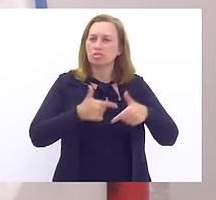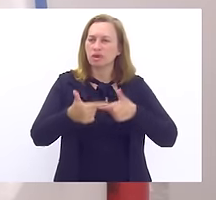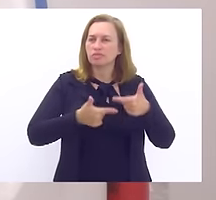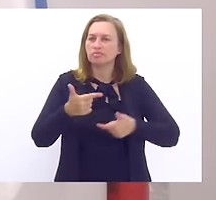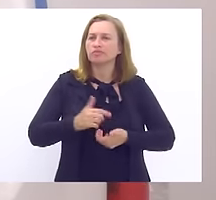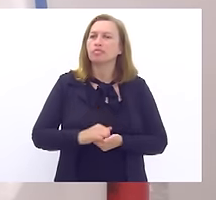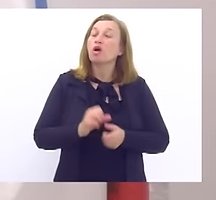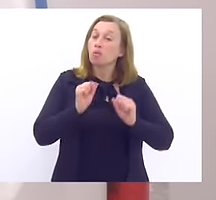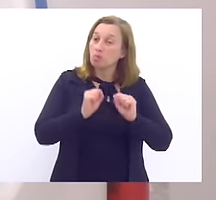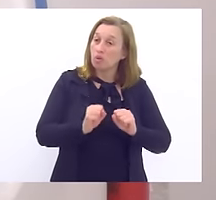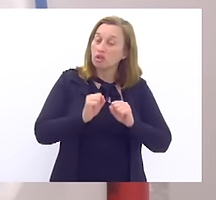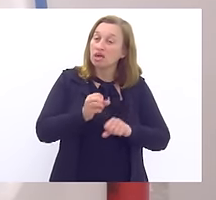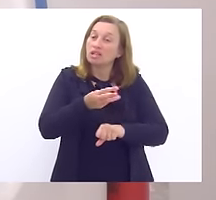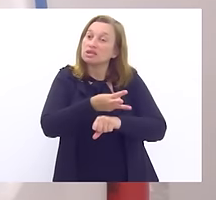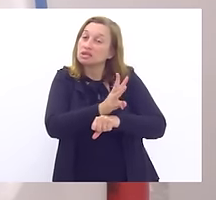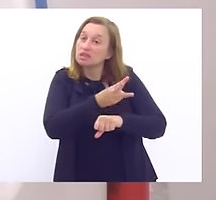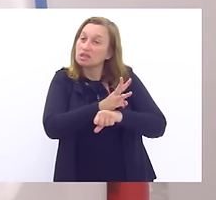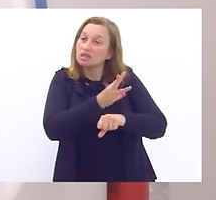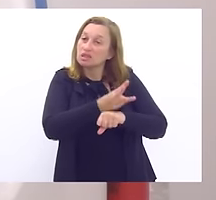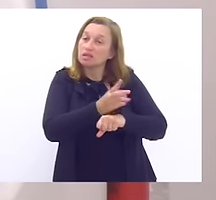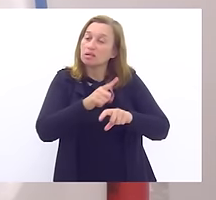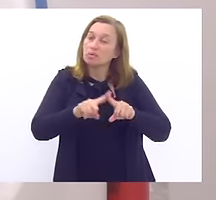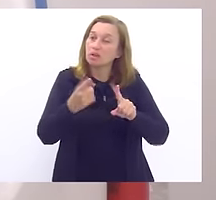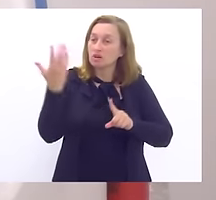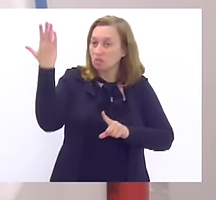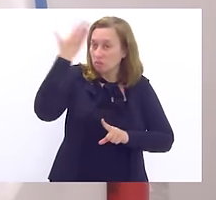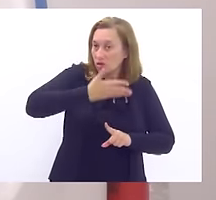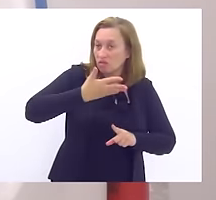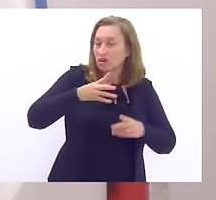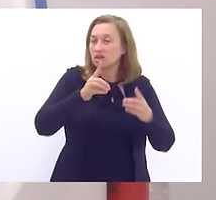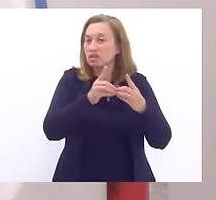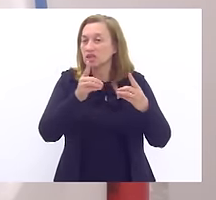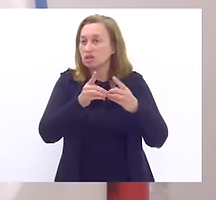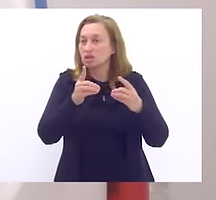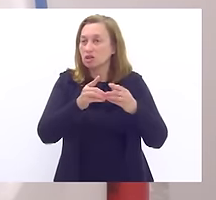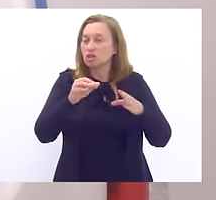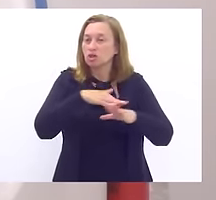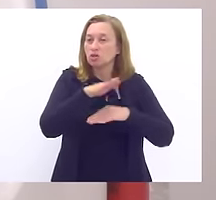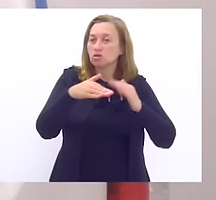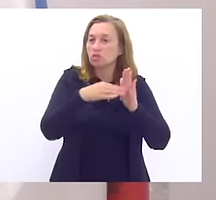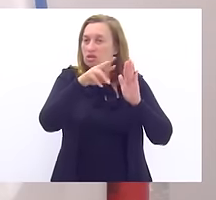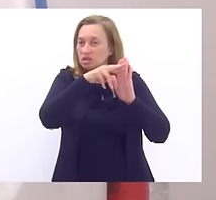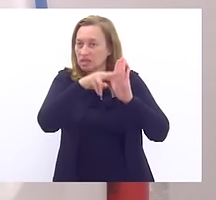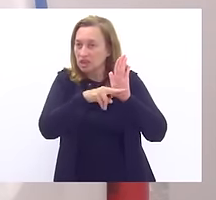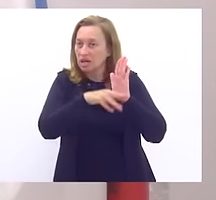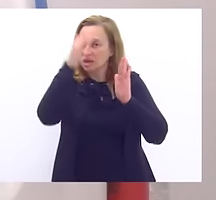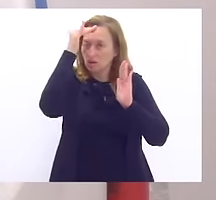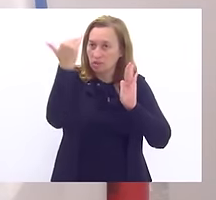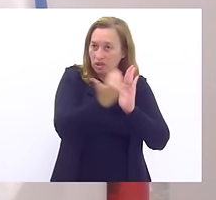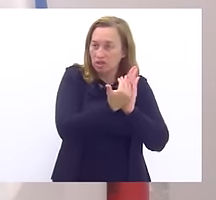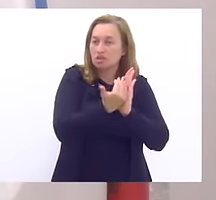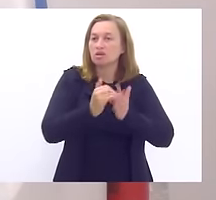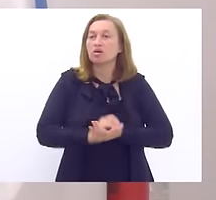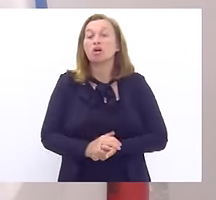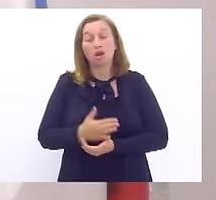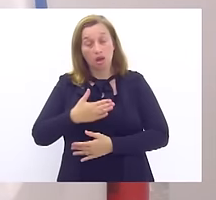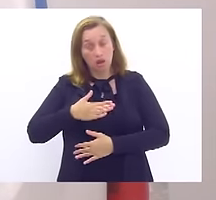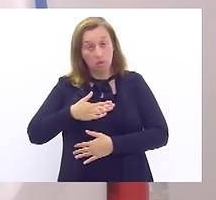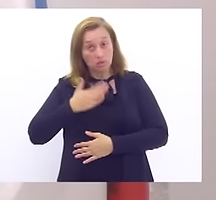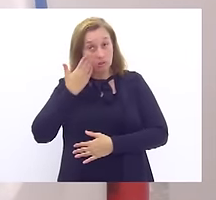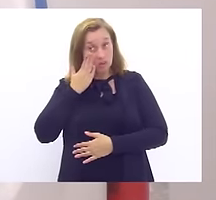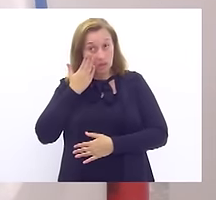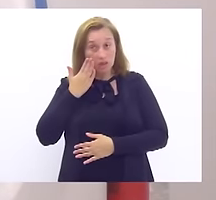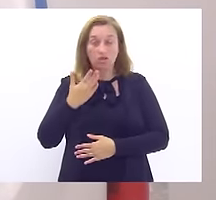poderão ser terceirizados desde que comprovado o atendimento a todos os requisitos desse termo de referência presumo eu